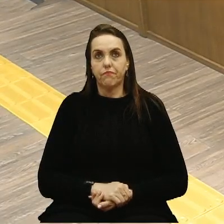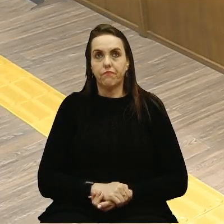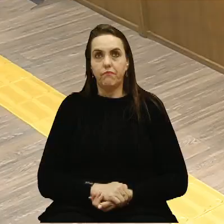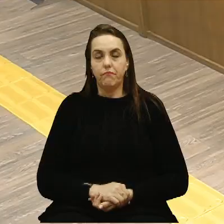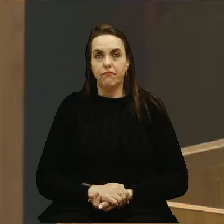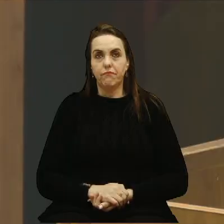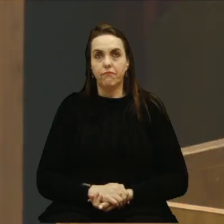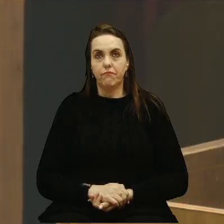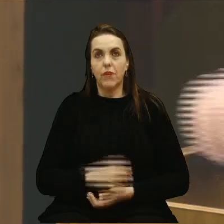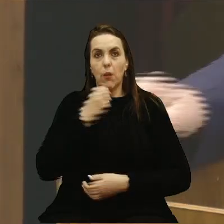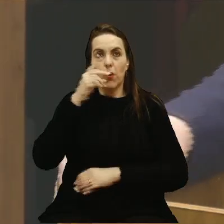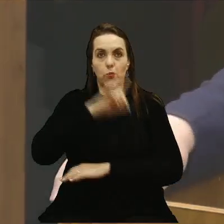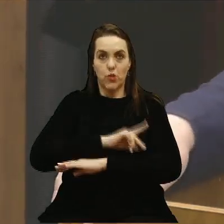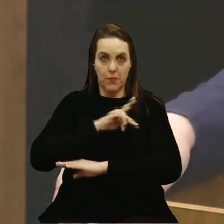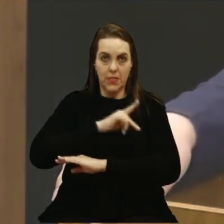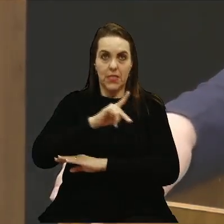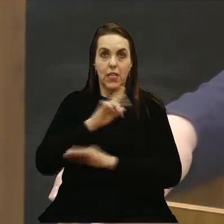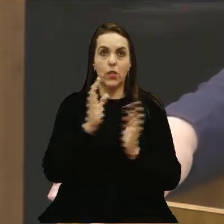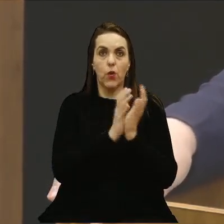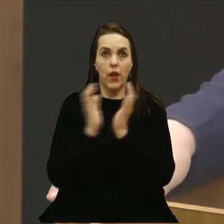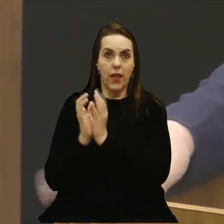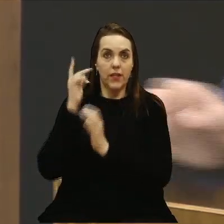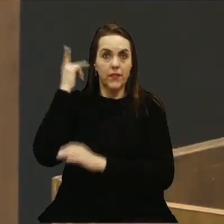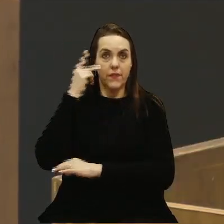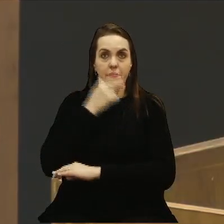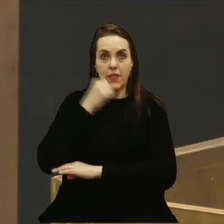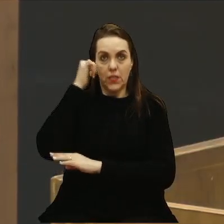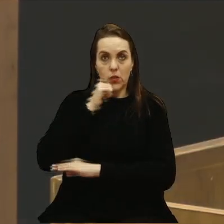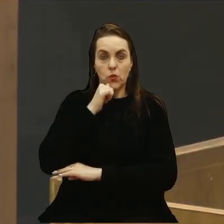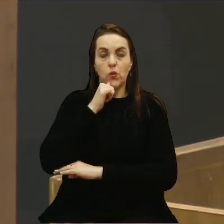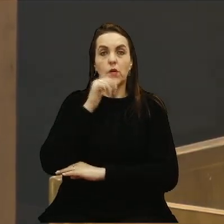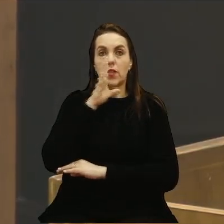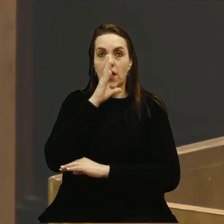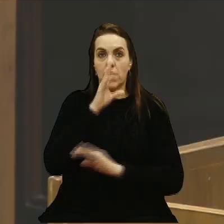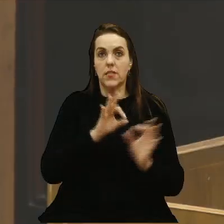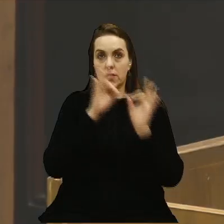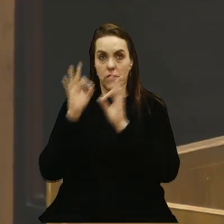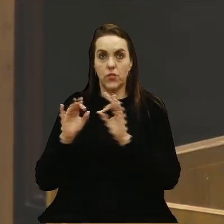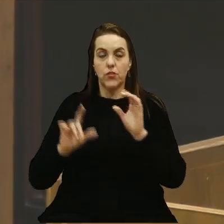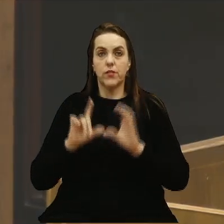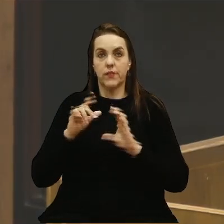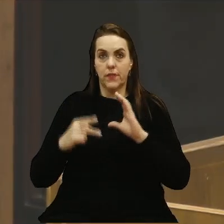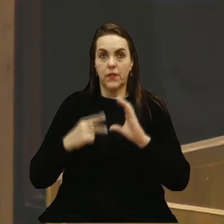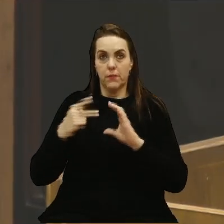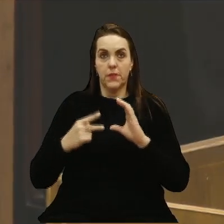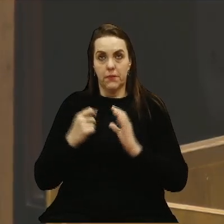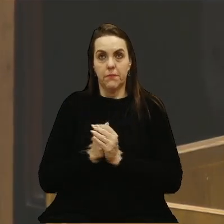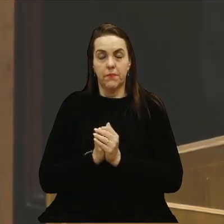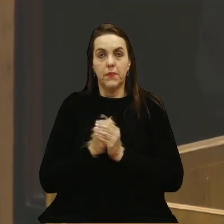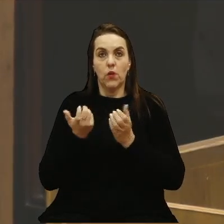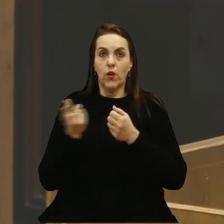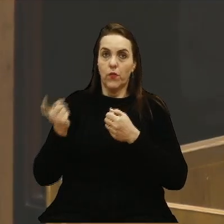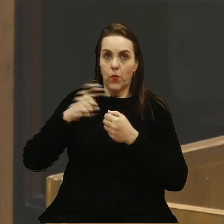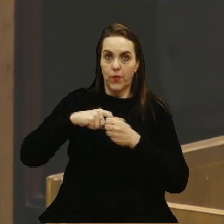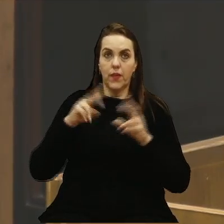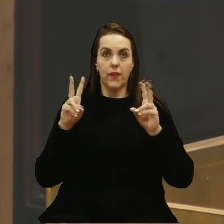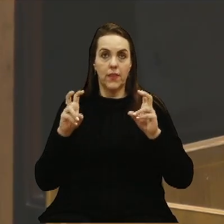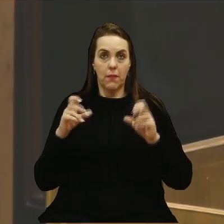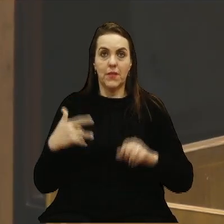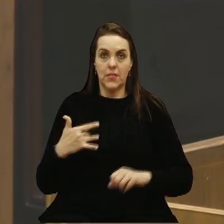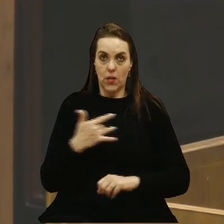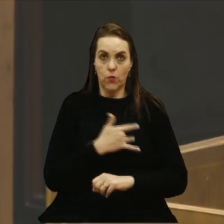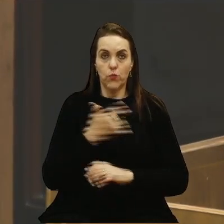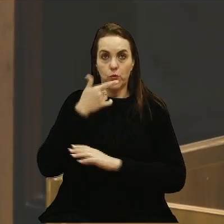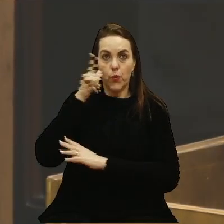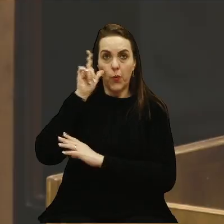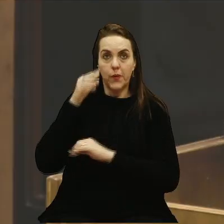Bom dia, presidente, colegas vereadores, quem ainda nos assiste aqui pela TV Câmara. Eu quero voltar no tema da saúde. Ontem eu